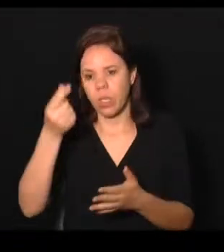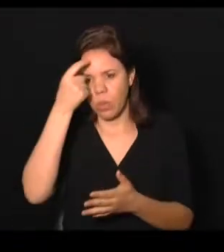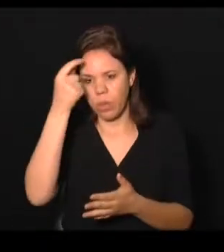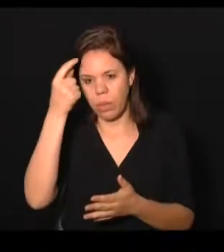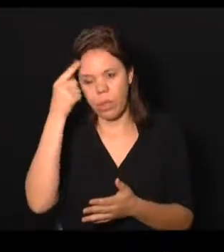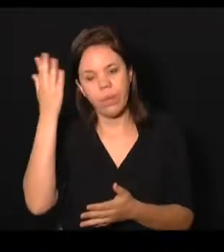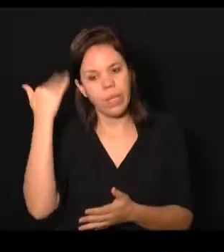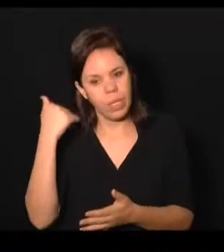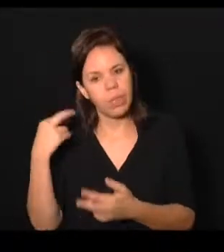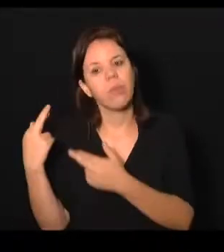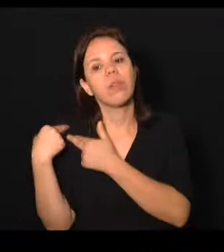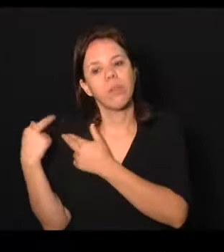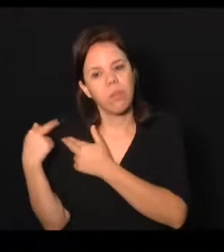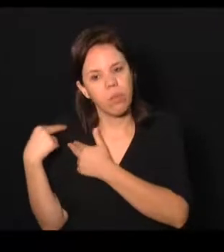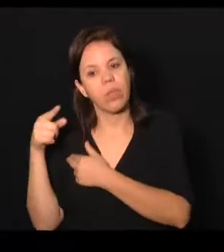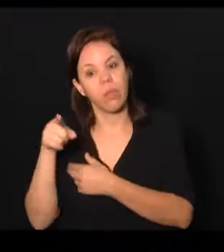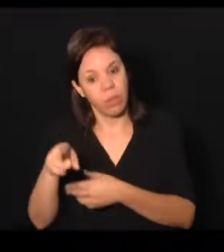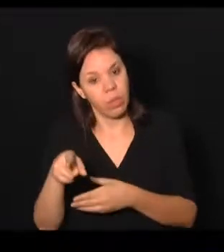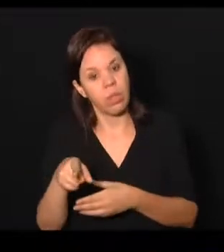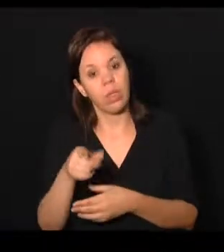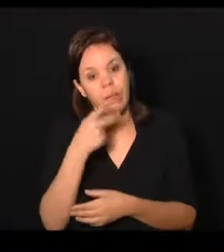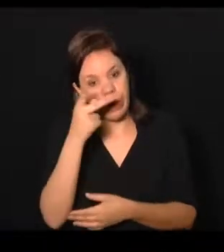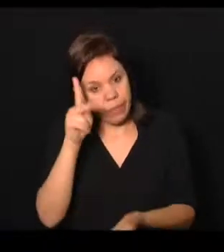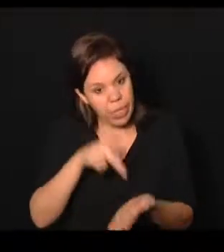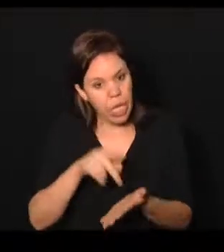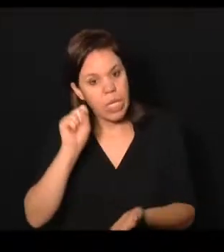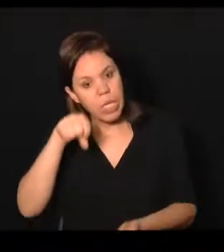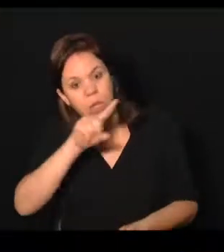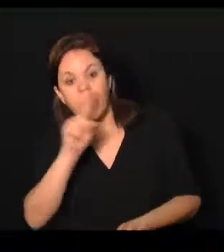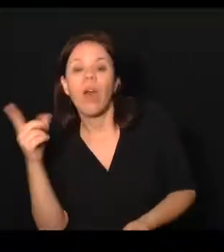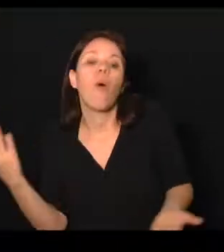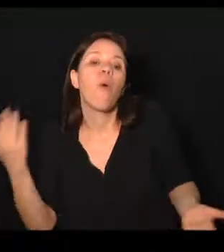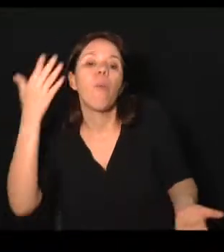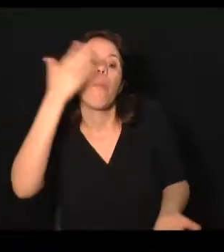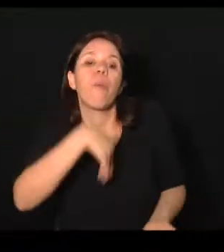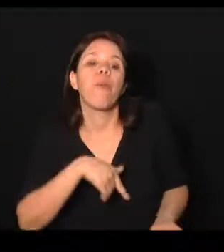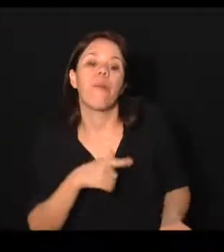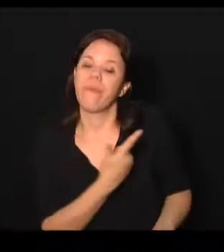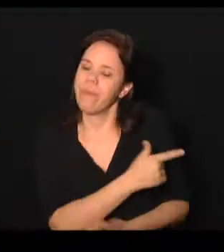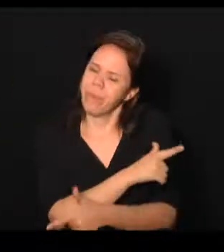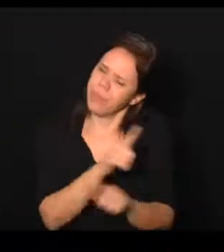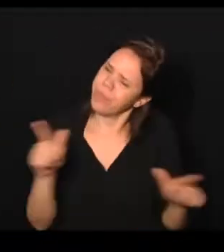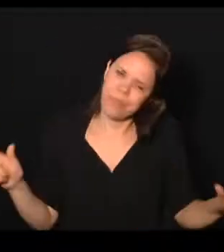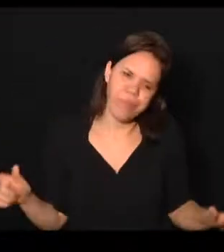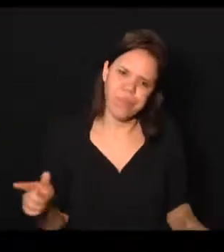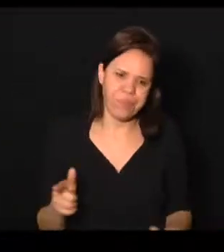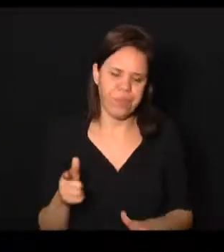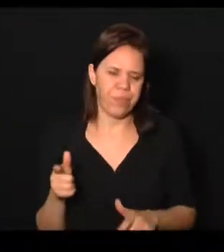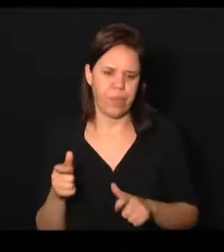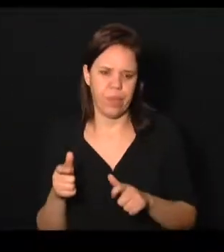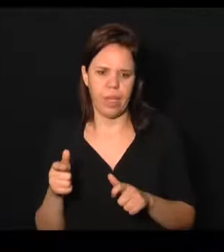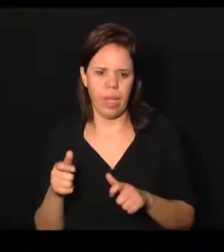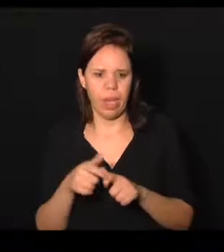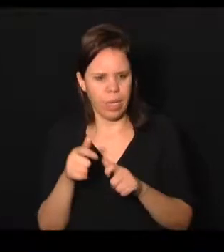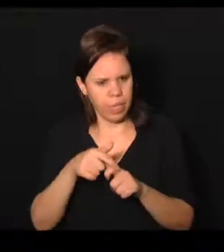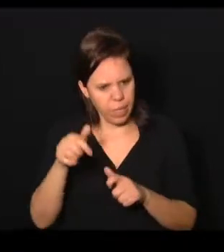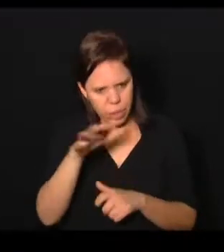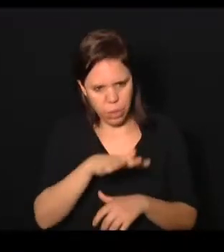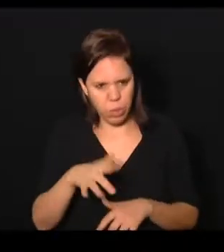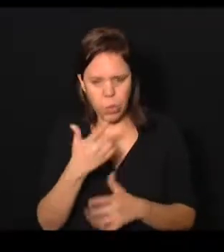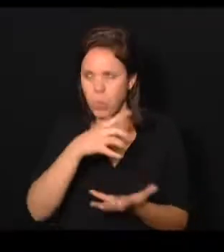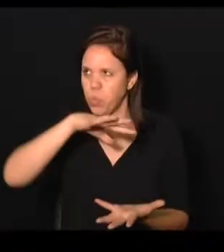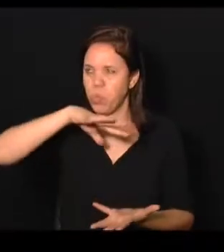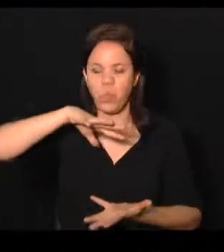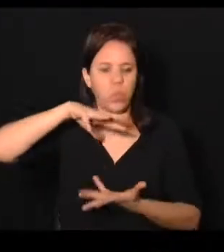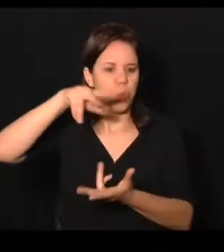se responsabilizando pelas informações que você está dando. Não existe na medicina, em nenhum lugar do mundo, não existe